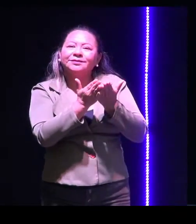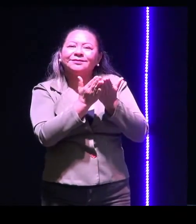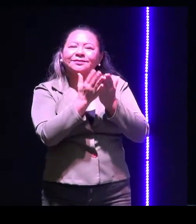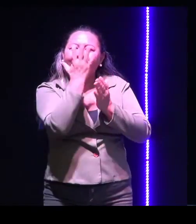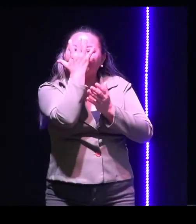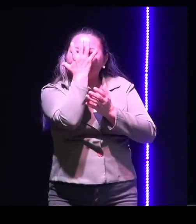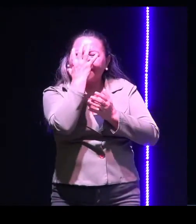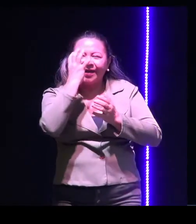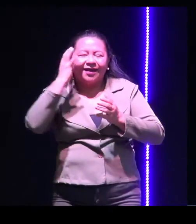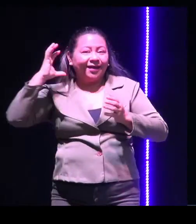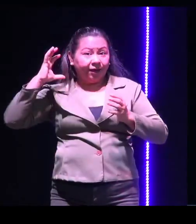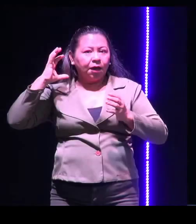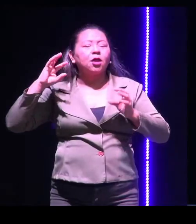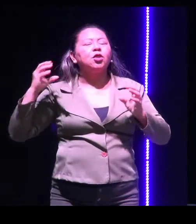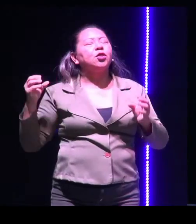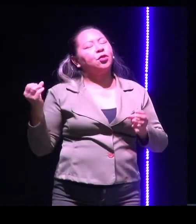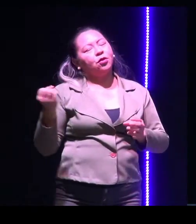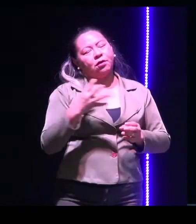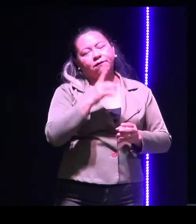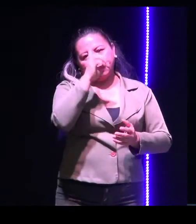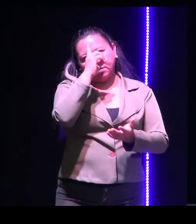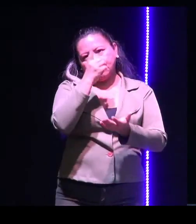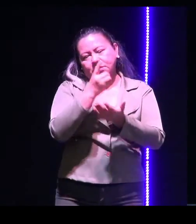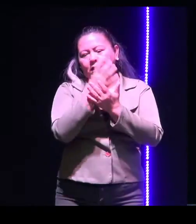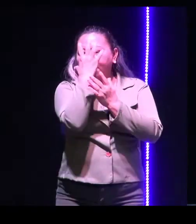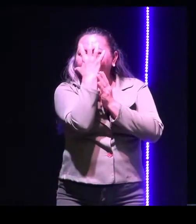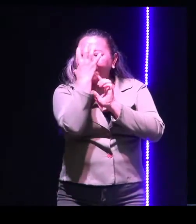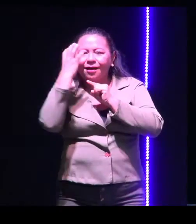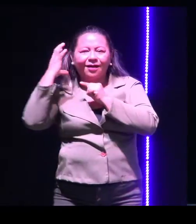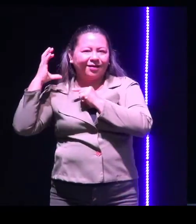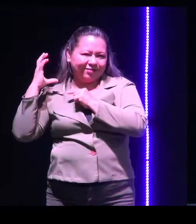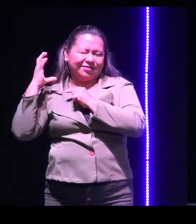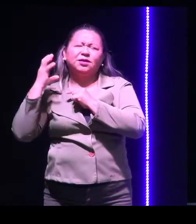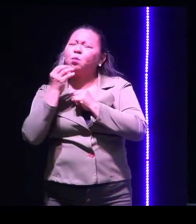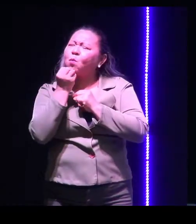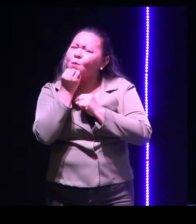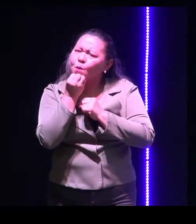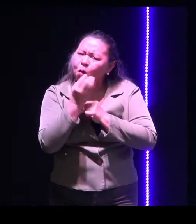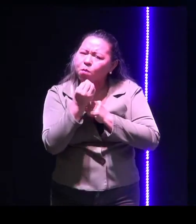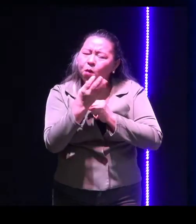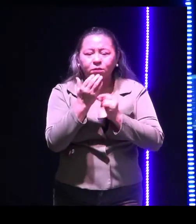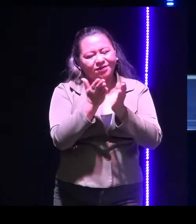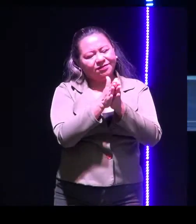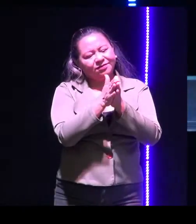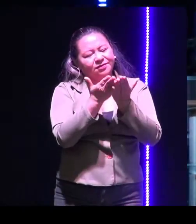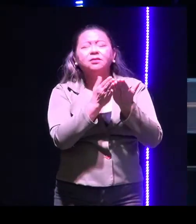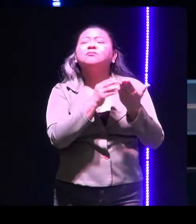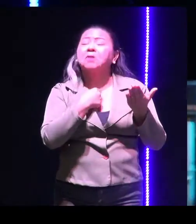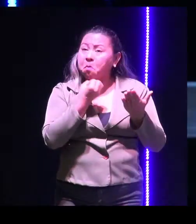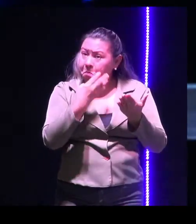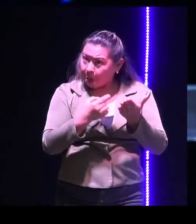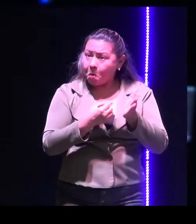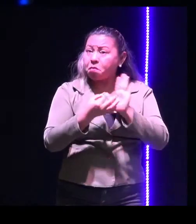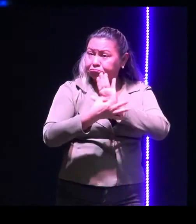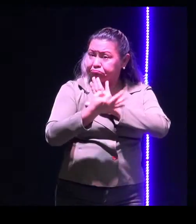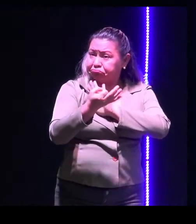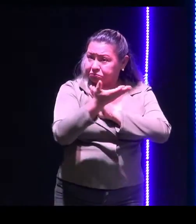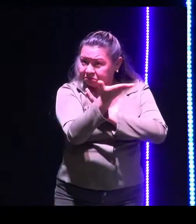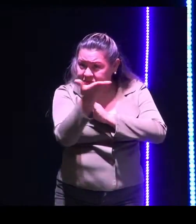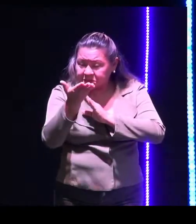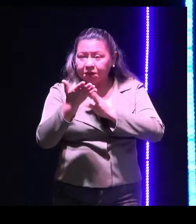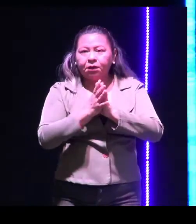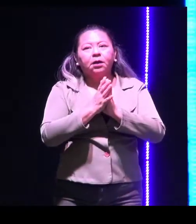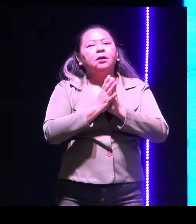Transparência, a nobre decisão de viver sem máscaras. É um livro muito bom, inclusive esse livro ele é até um requisito na